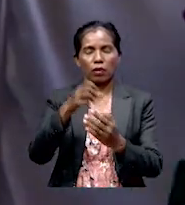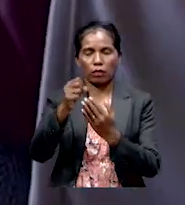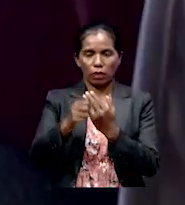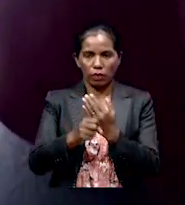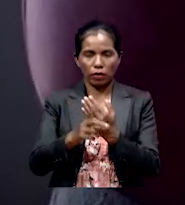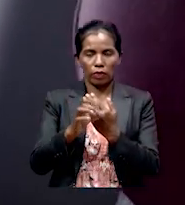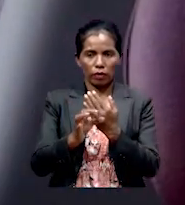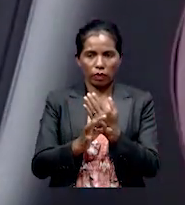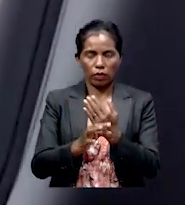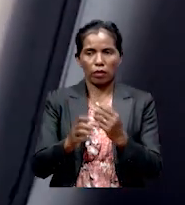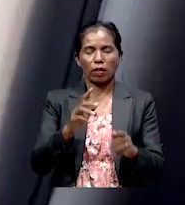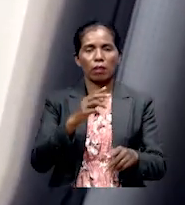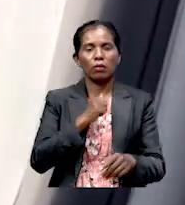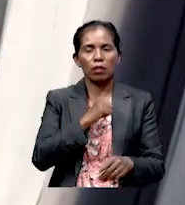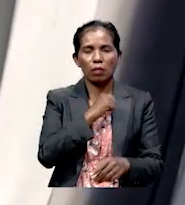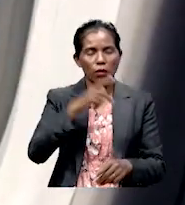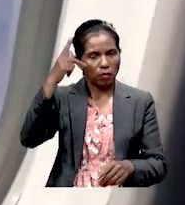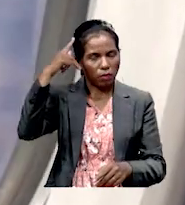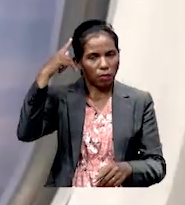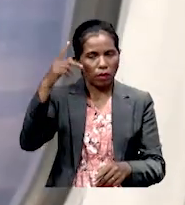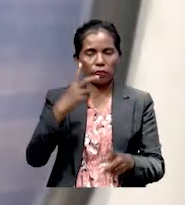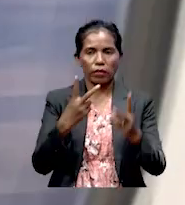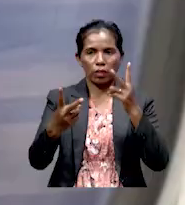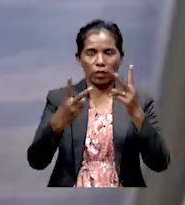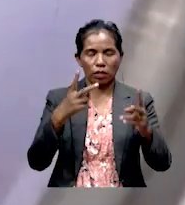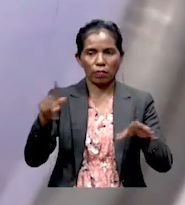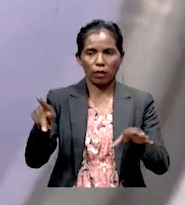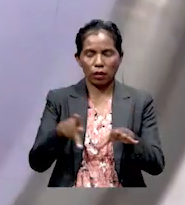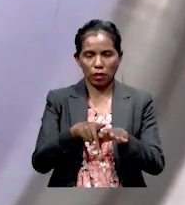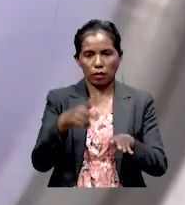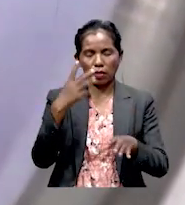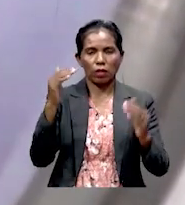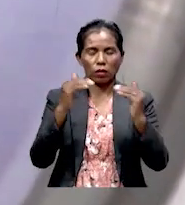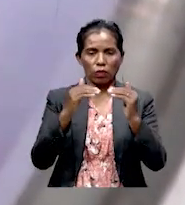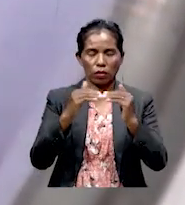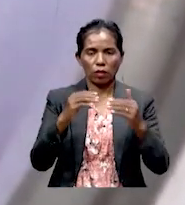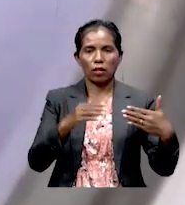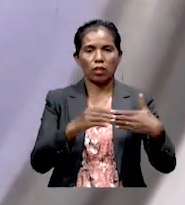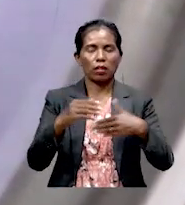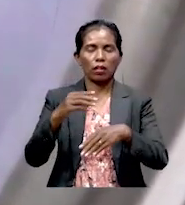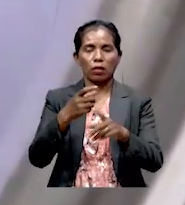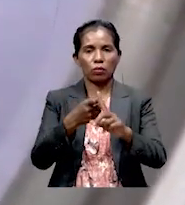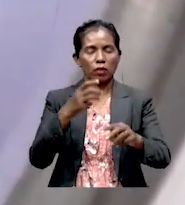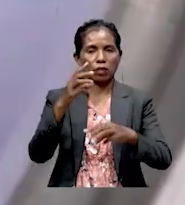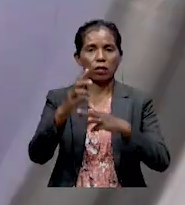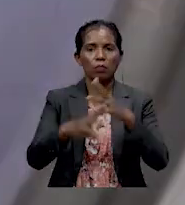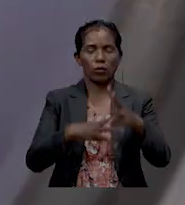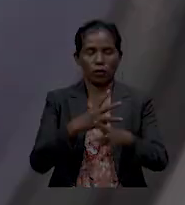ne obriga Papa a la visita ba Cazaquistão, no participa congresso líder religioso o Rússia Mundo.